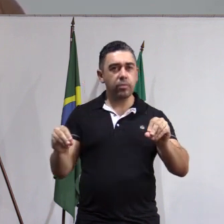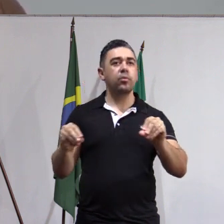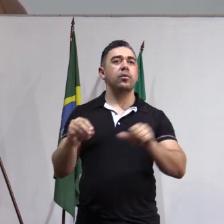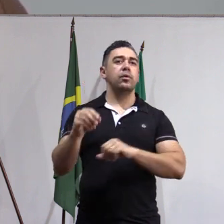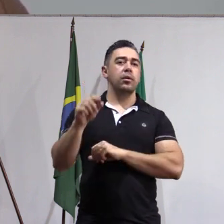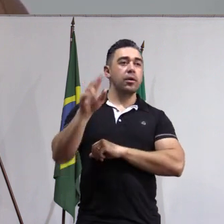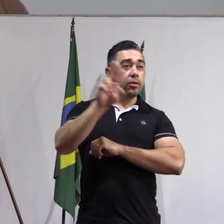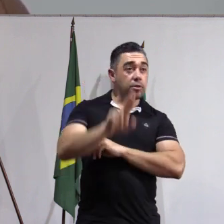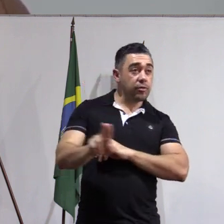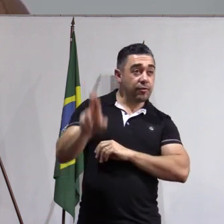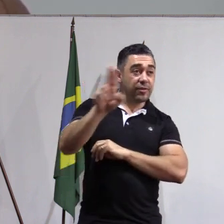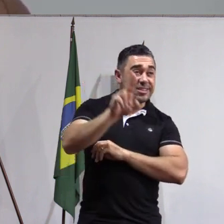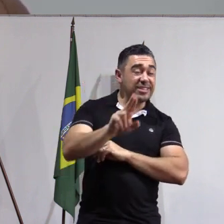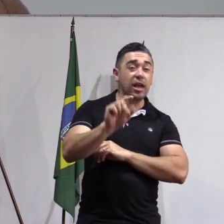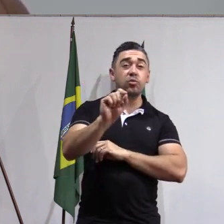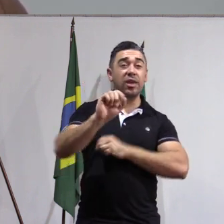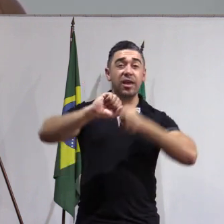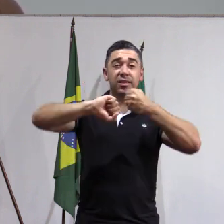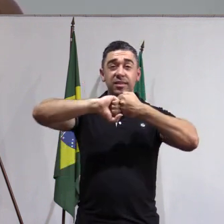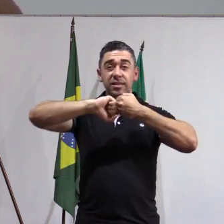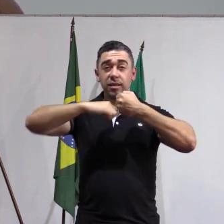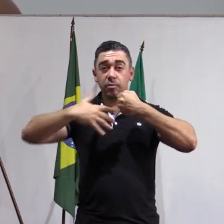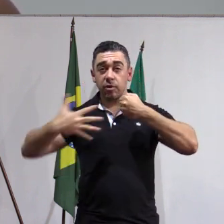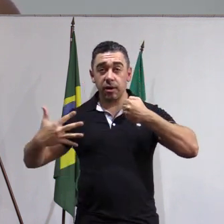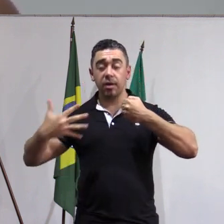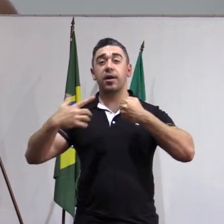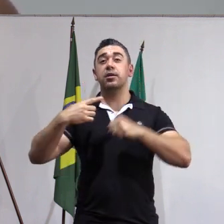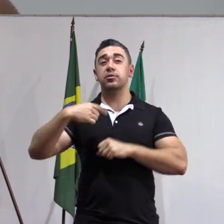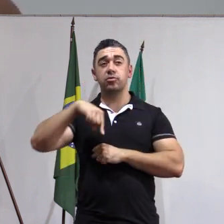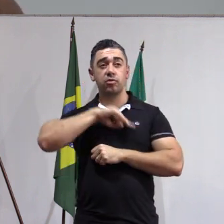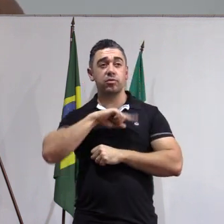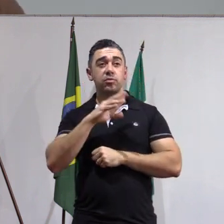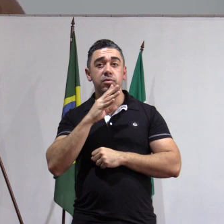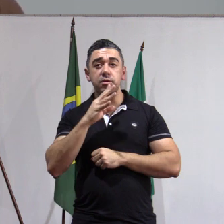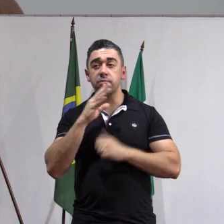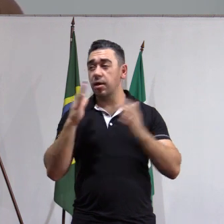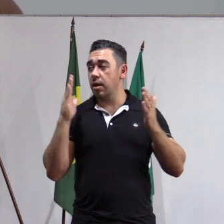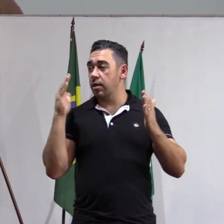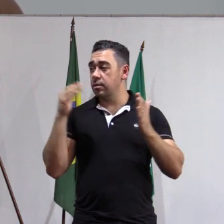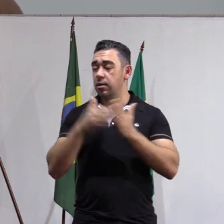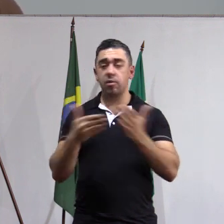universidade democrática, da universidade que nós conhecemos até agora.